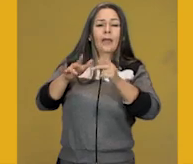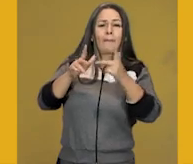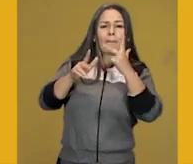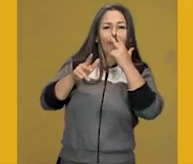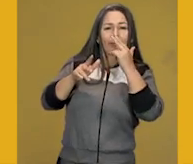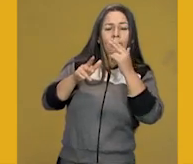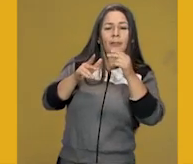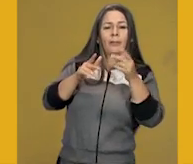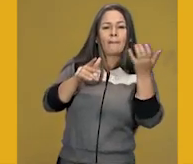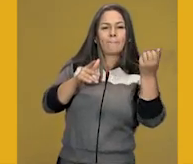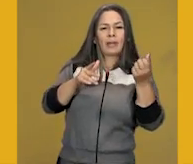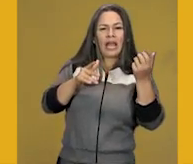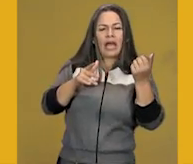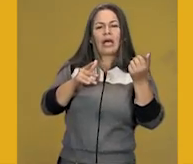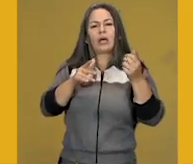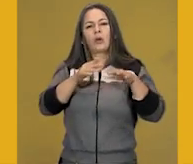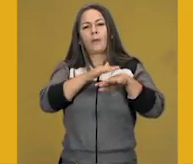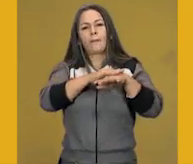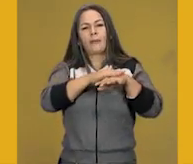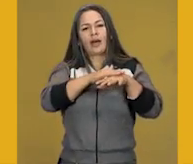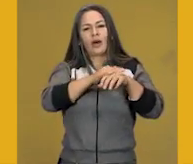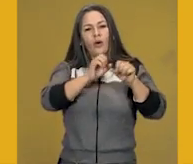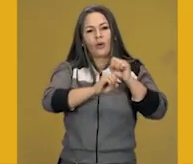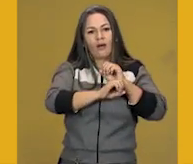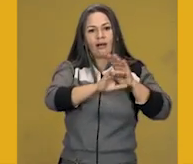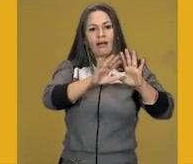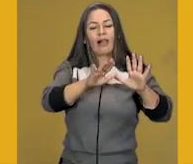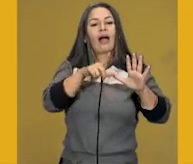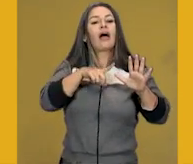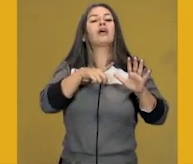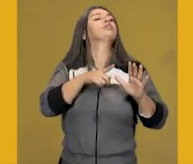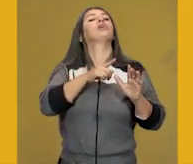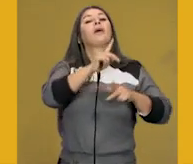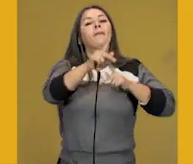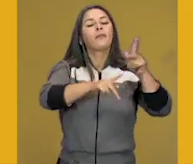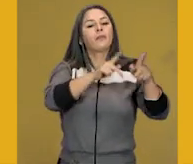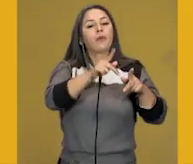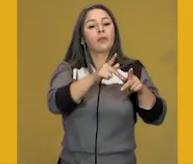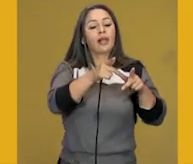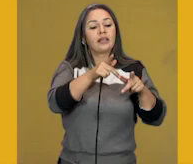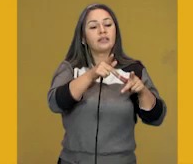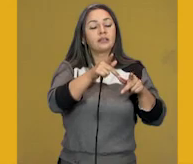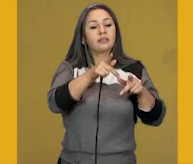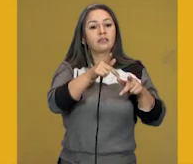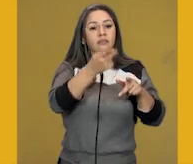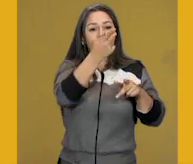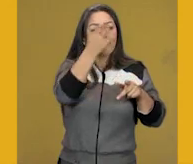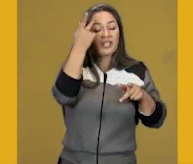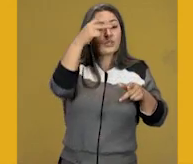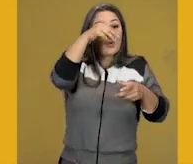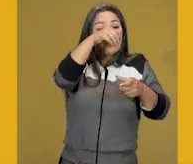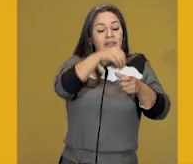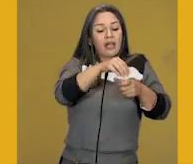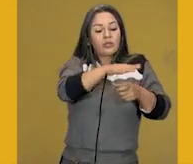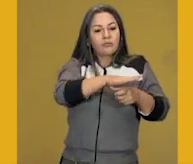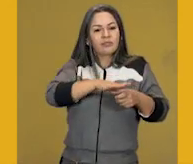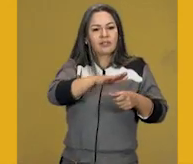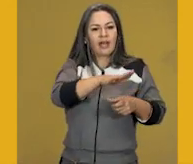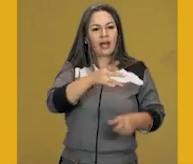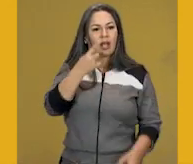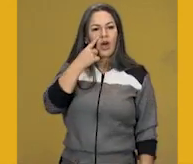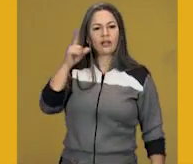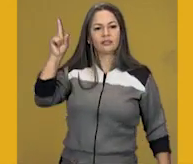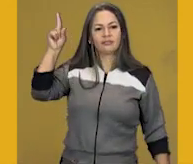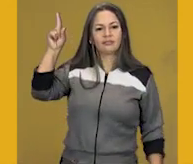quadrado. A Índia é esse país que está aqui em marronzão, a China é esse país. Japão,